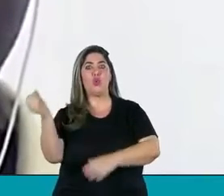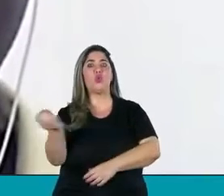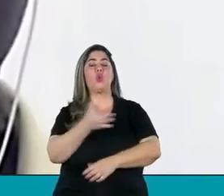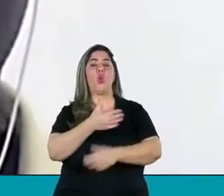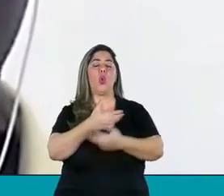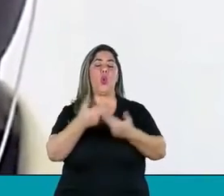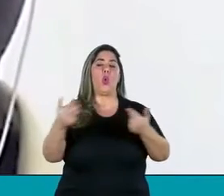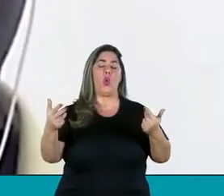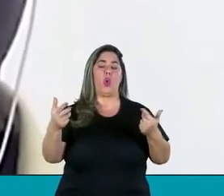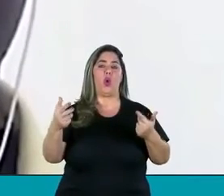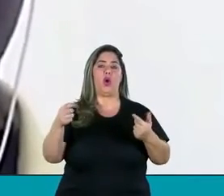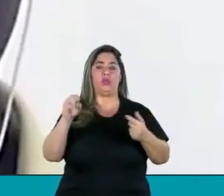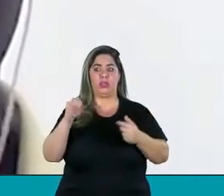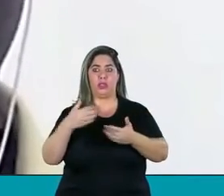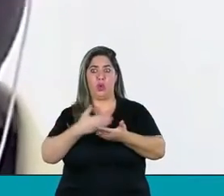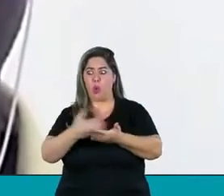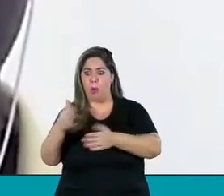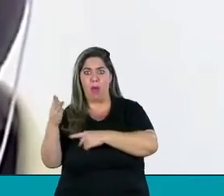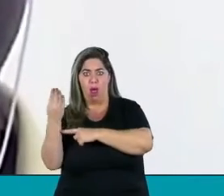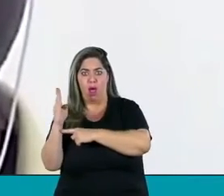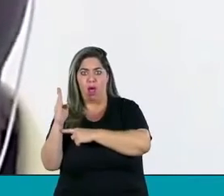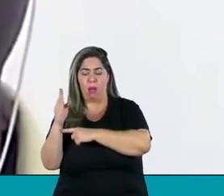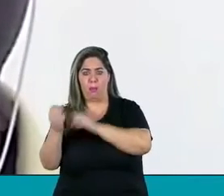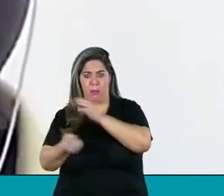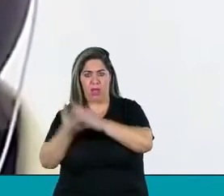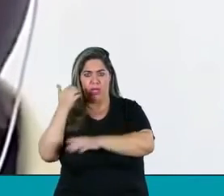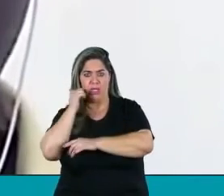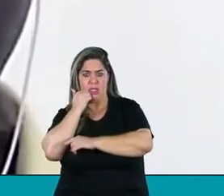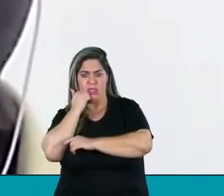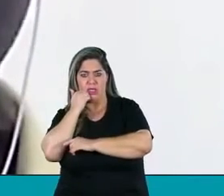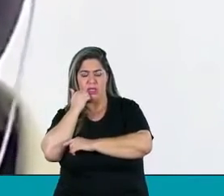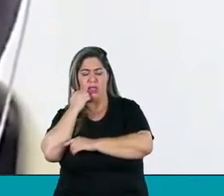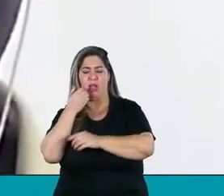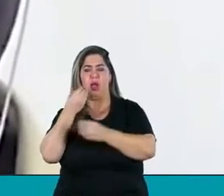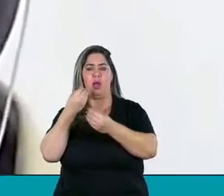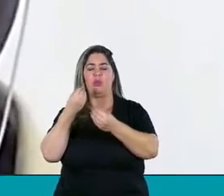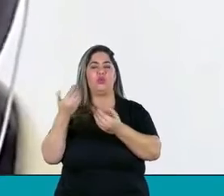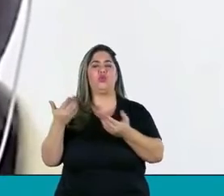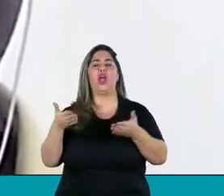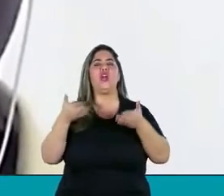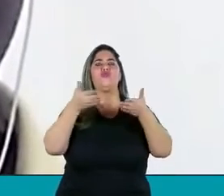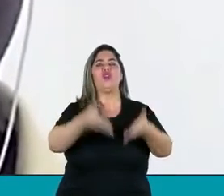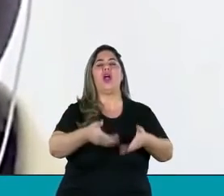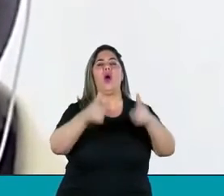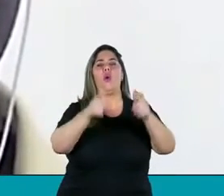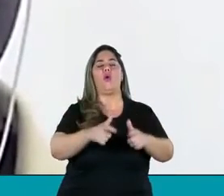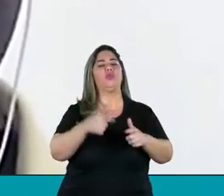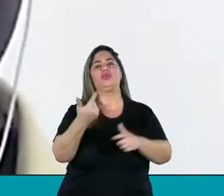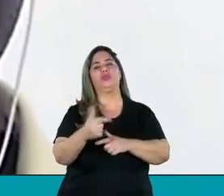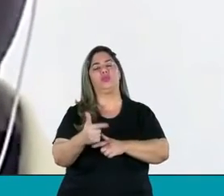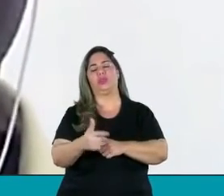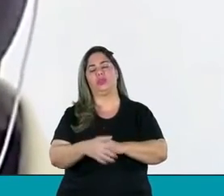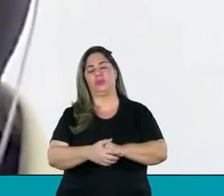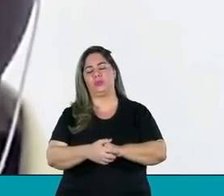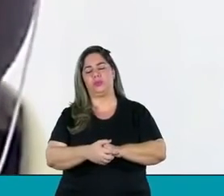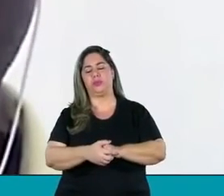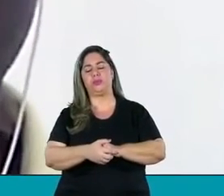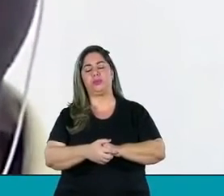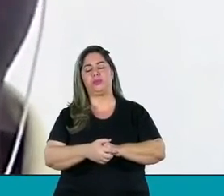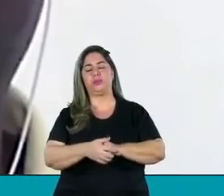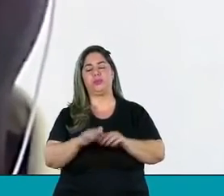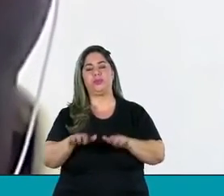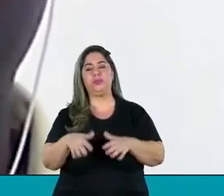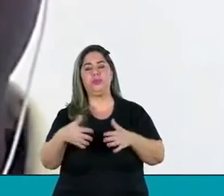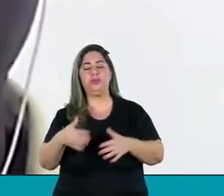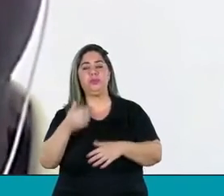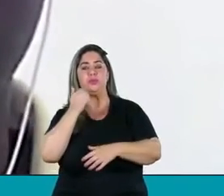Se a biologia é o ponto de partida para a produção da ciência, não há ponto de chegada dessa produção. A dimensão dada à